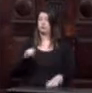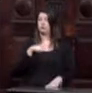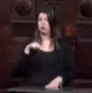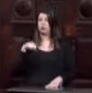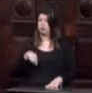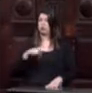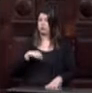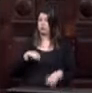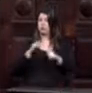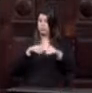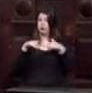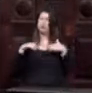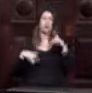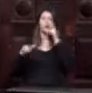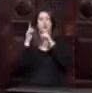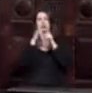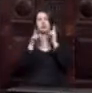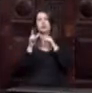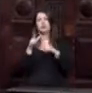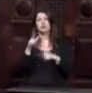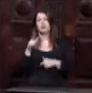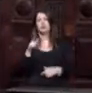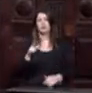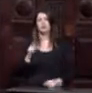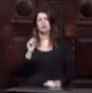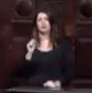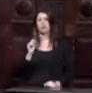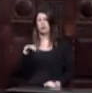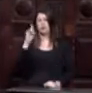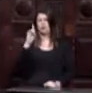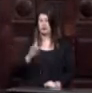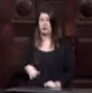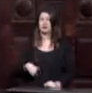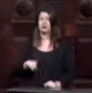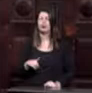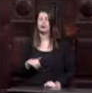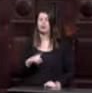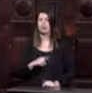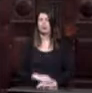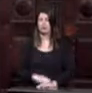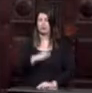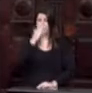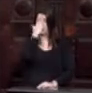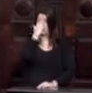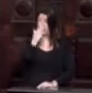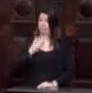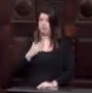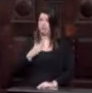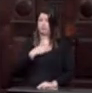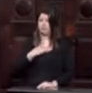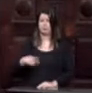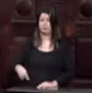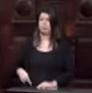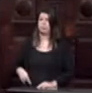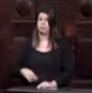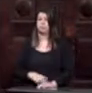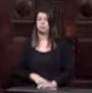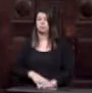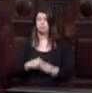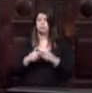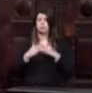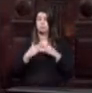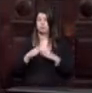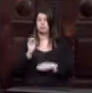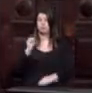no plenário, possamos garantir o direito de funcionamento dessa nobre instituição. Obrigado, senhor presidente. Pedido